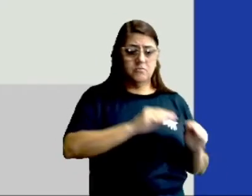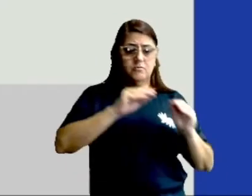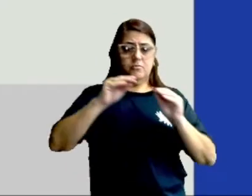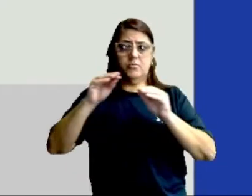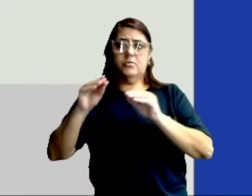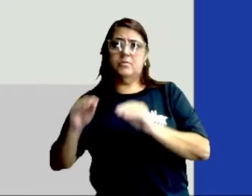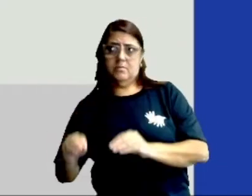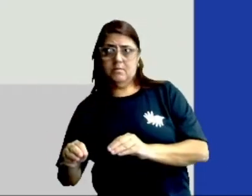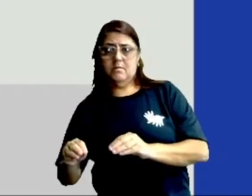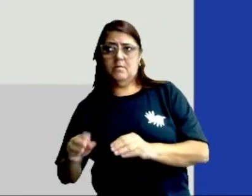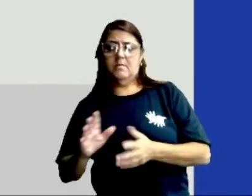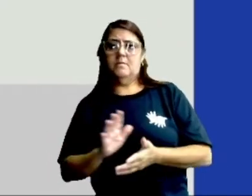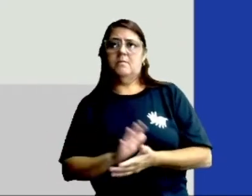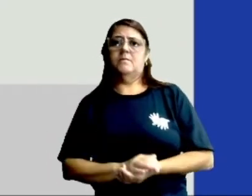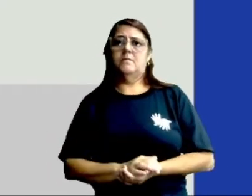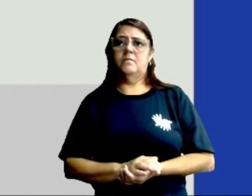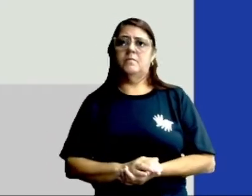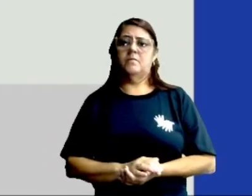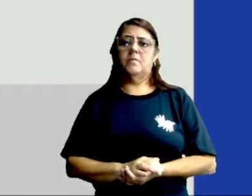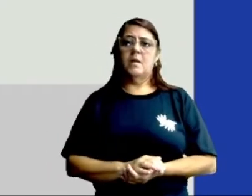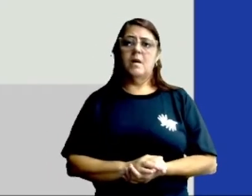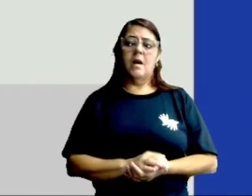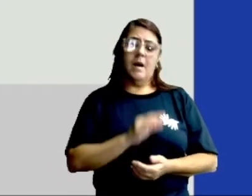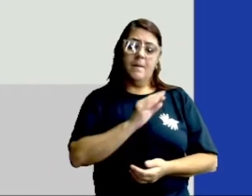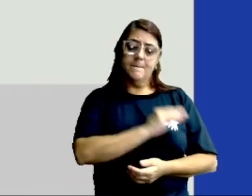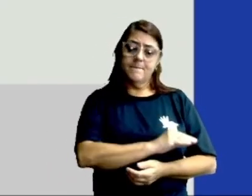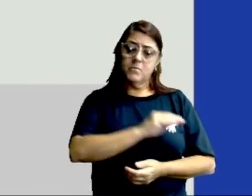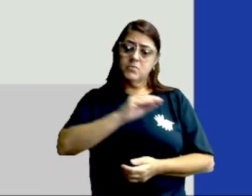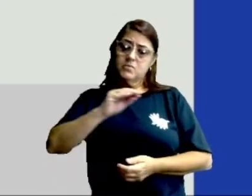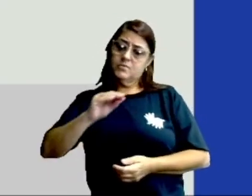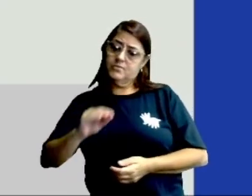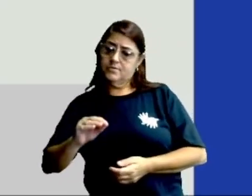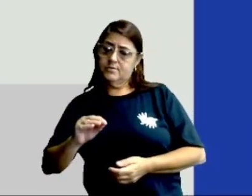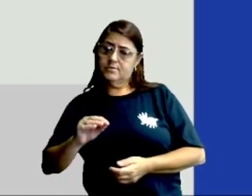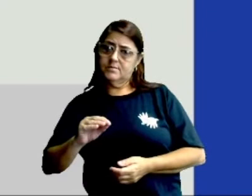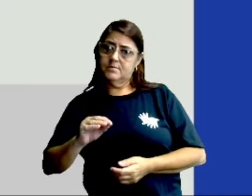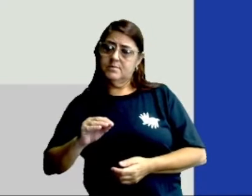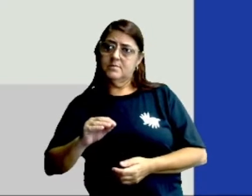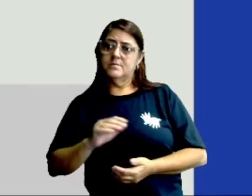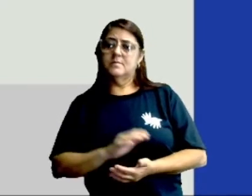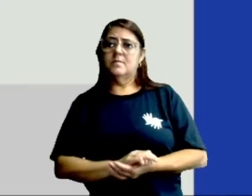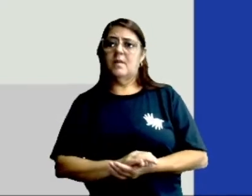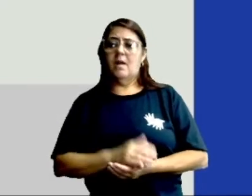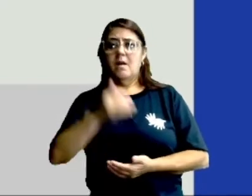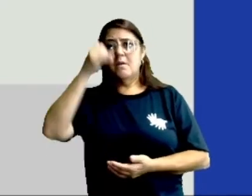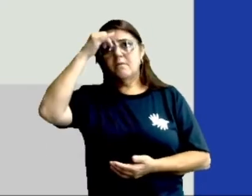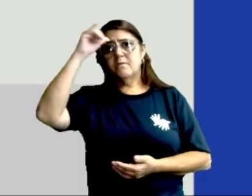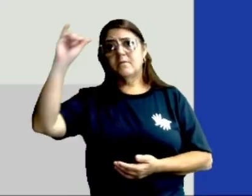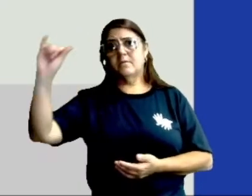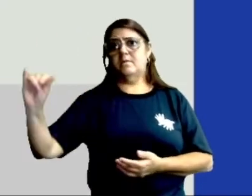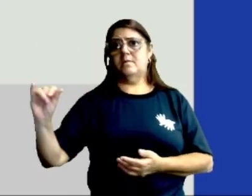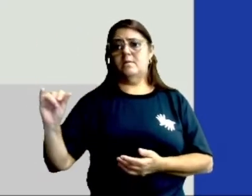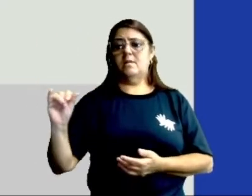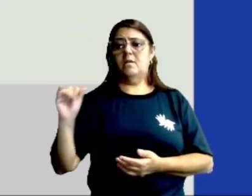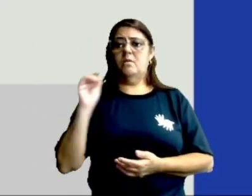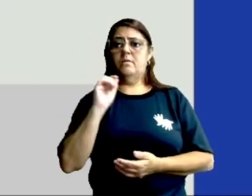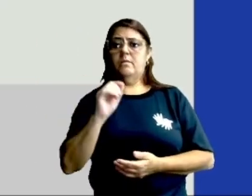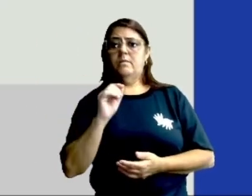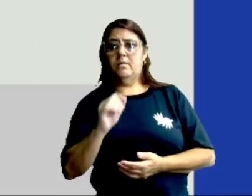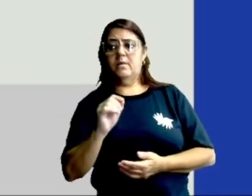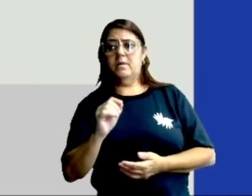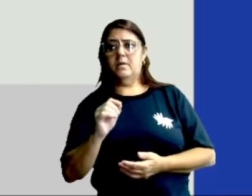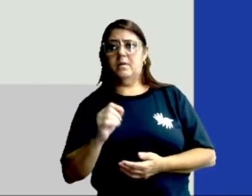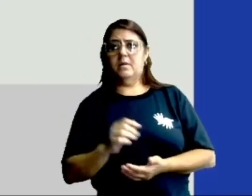E eles tinham que... Essa migração, além de evitar um processo